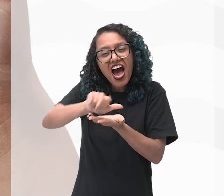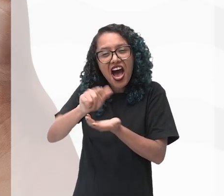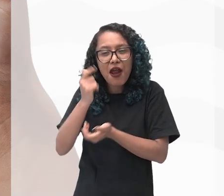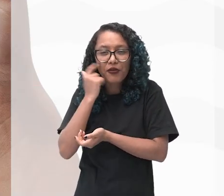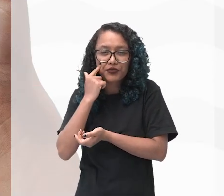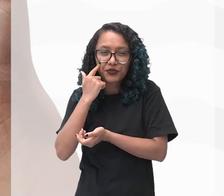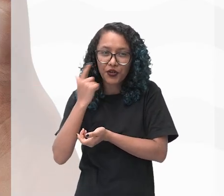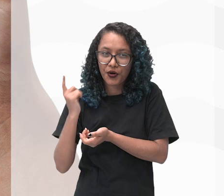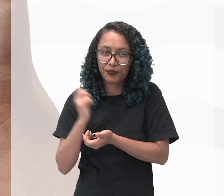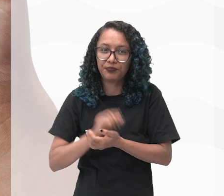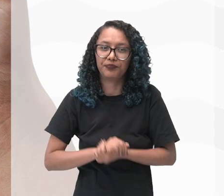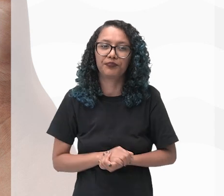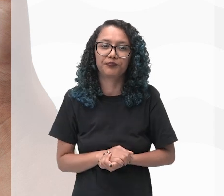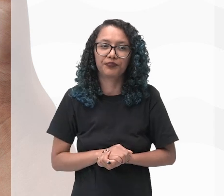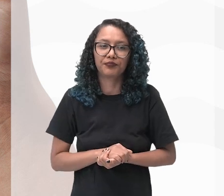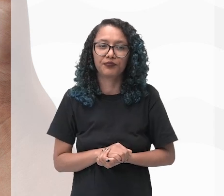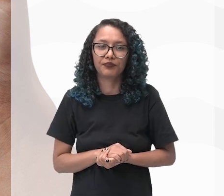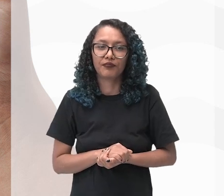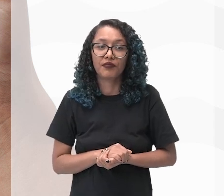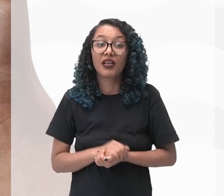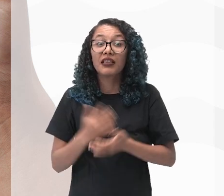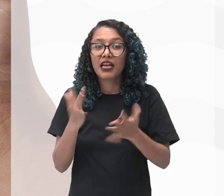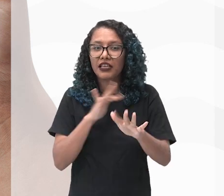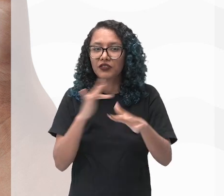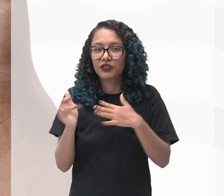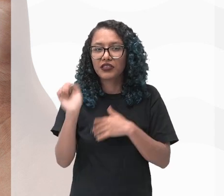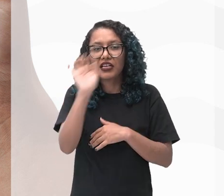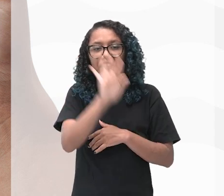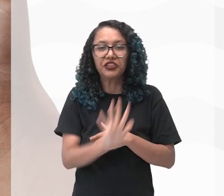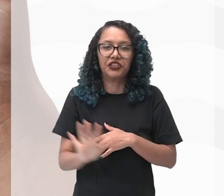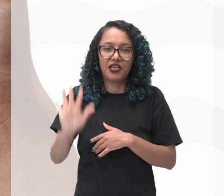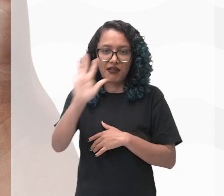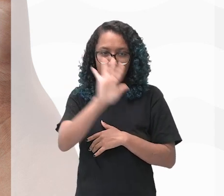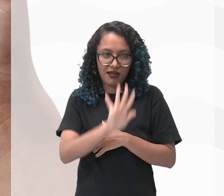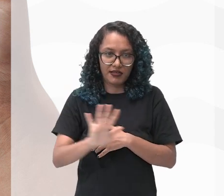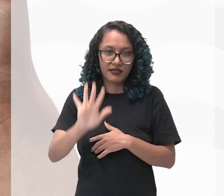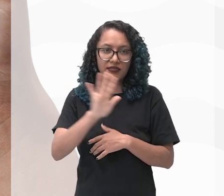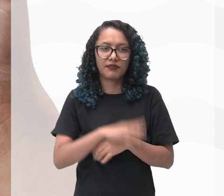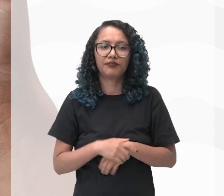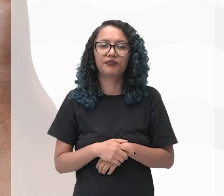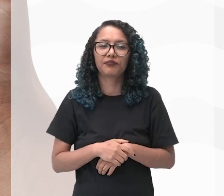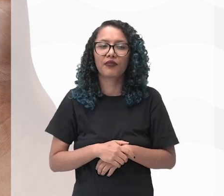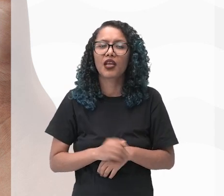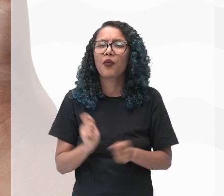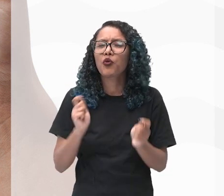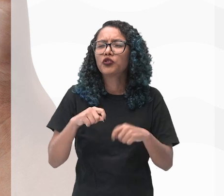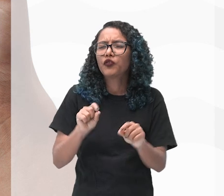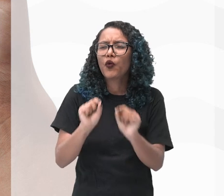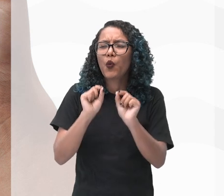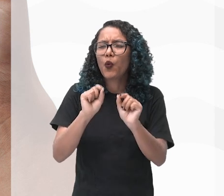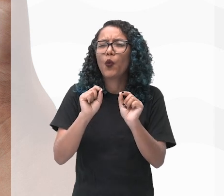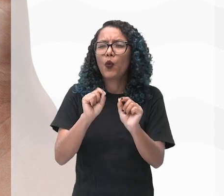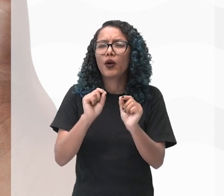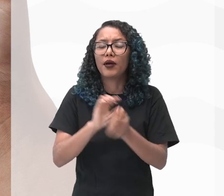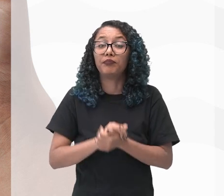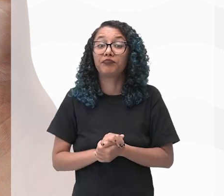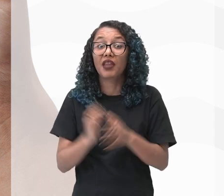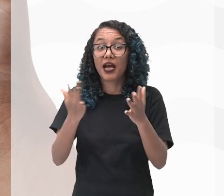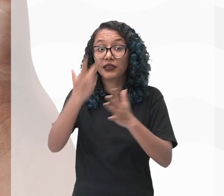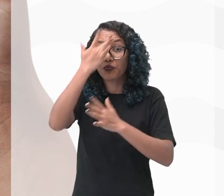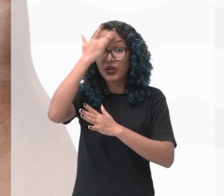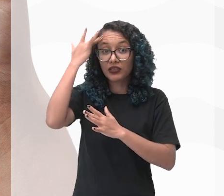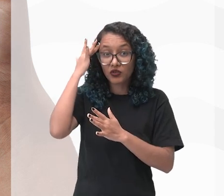vamos a eles. Existem as redes sociais genéricas. Essas redes sociais permitem que